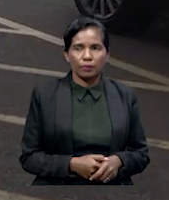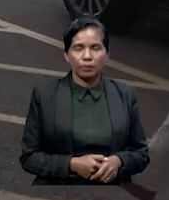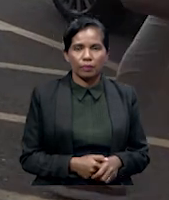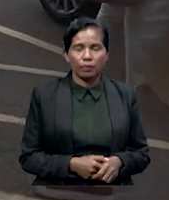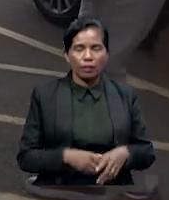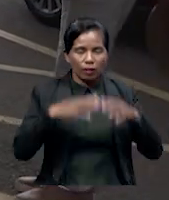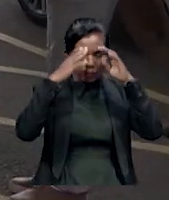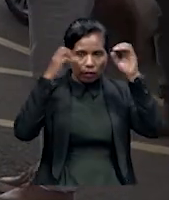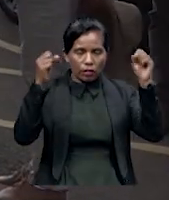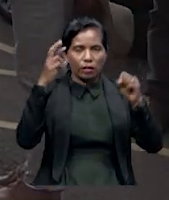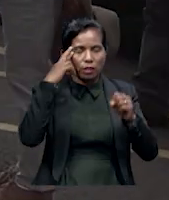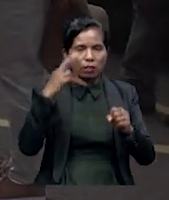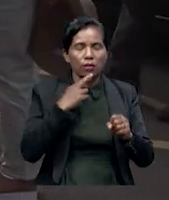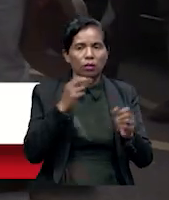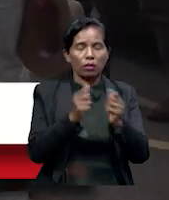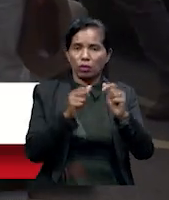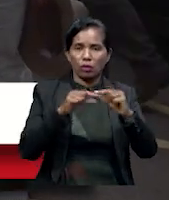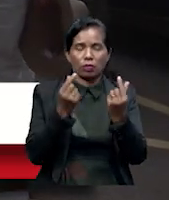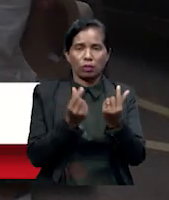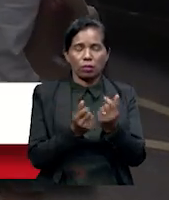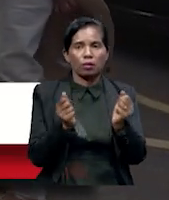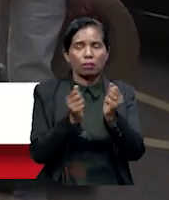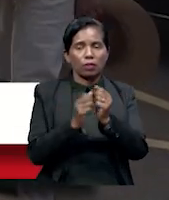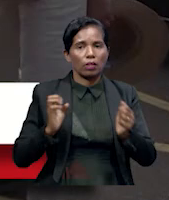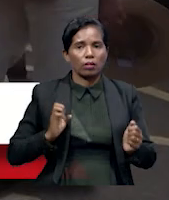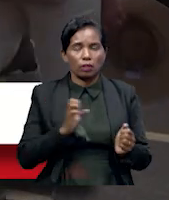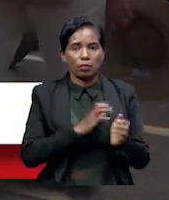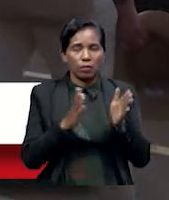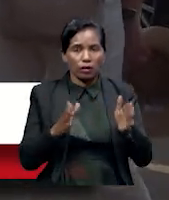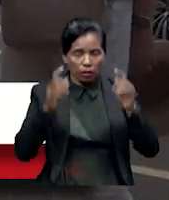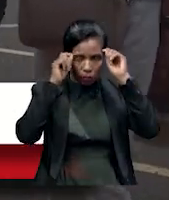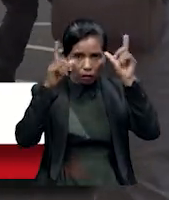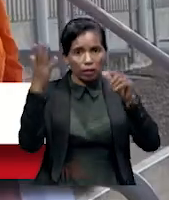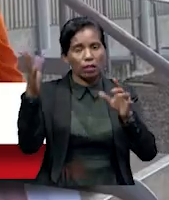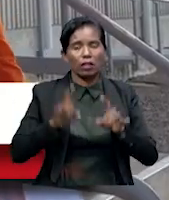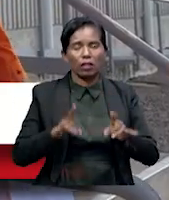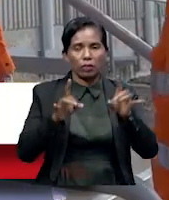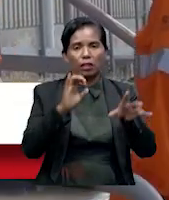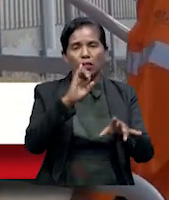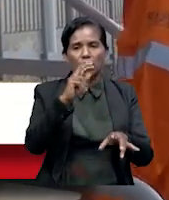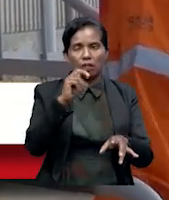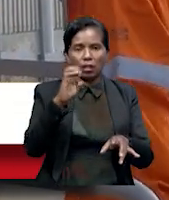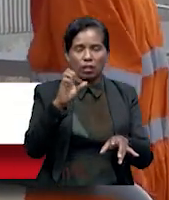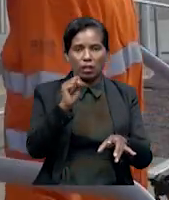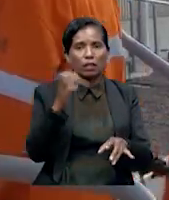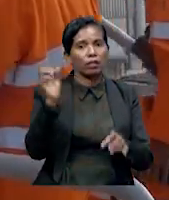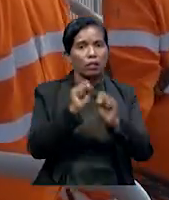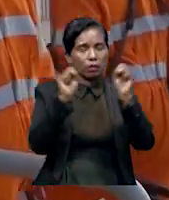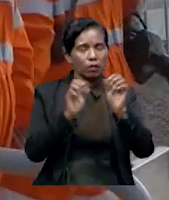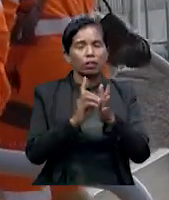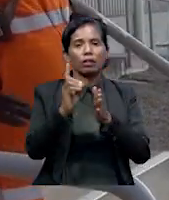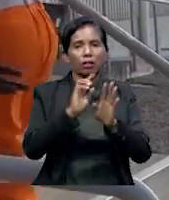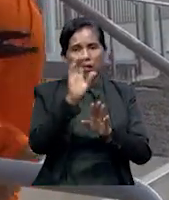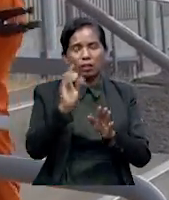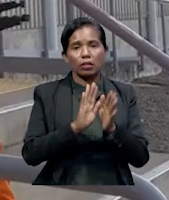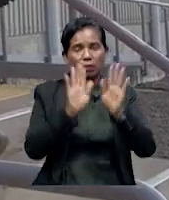Presidente da República Zé Ramazor, toda a delegação acompanha a embaixadora Timor-Leste e Austrália, Inês de Almeida Sabres Manané, visita e